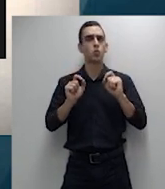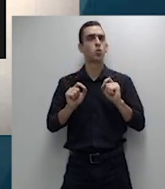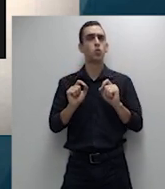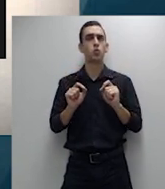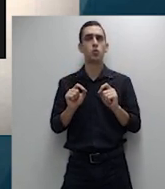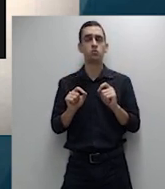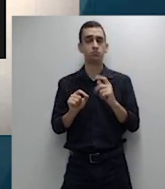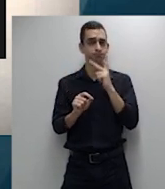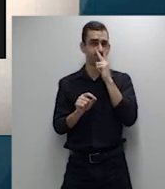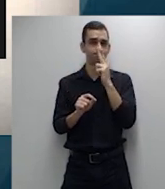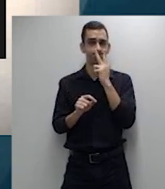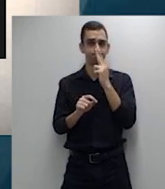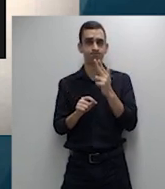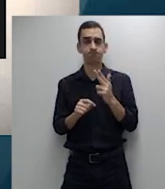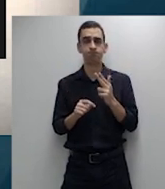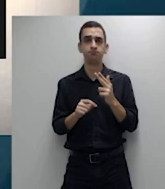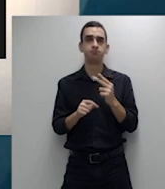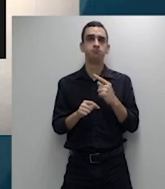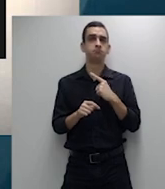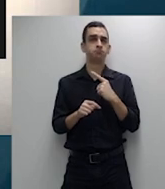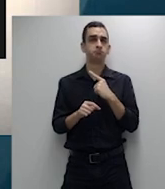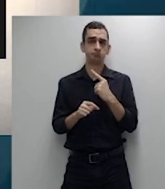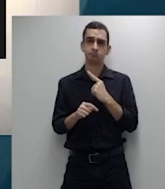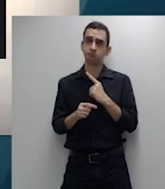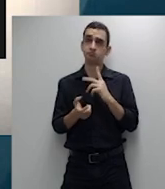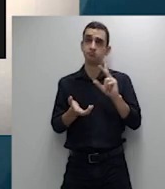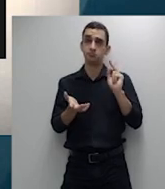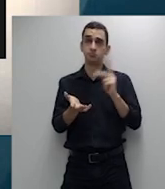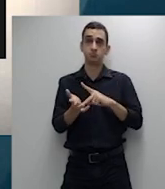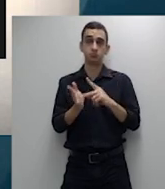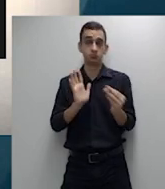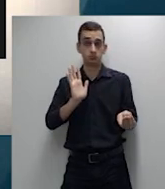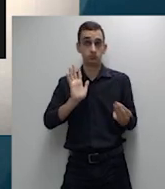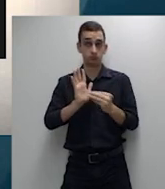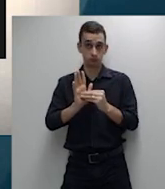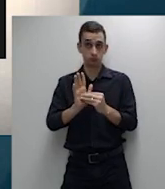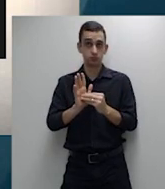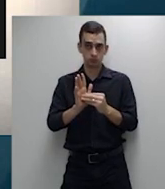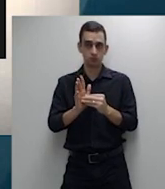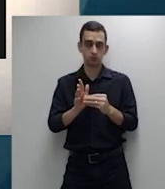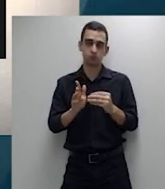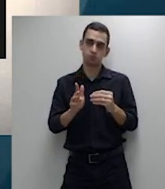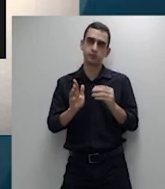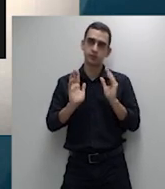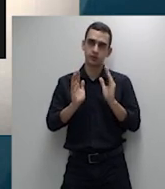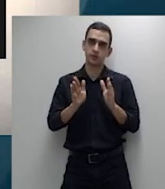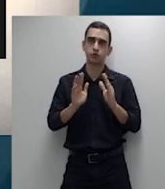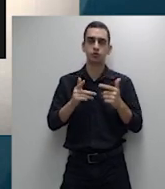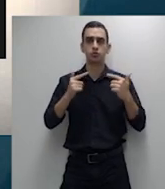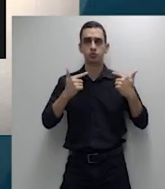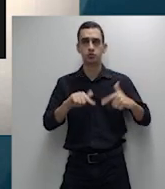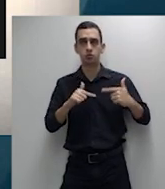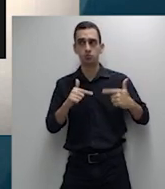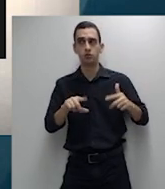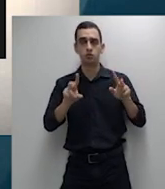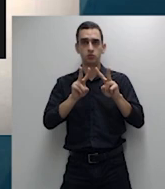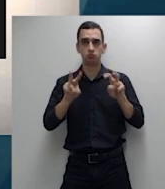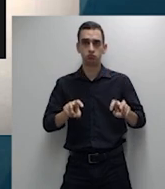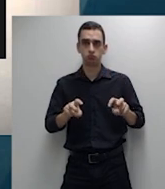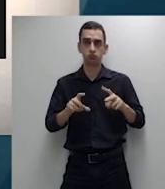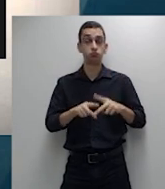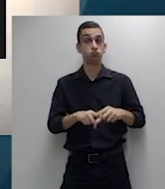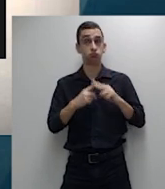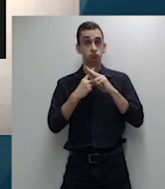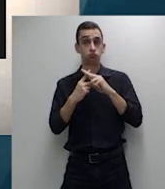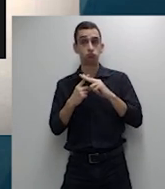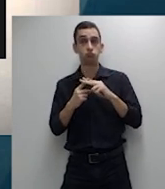ainda ainda que tenha aqui trabalhado com a ideia de se restaurar